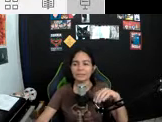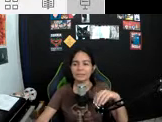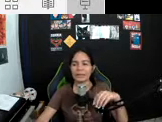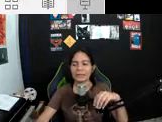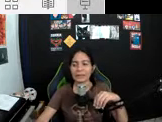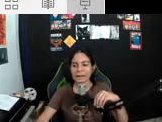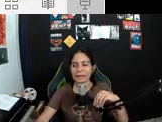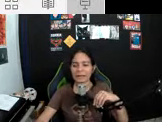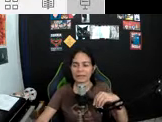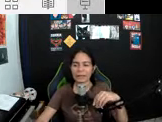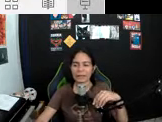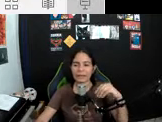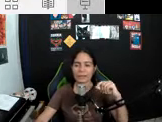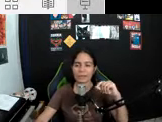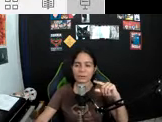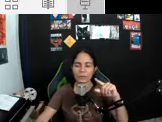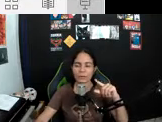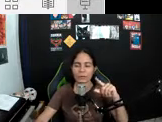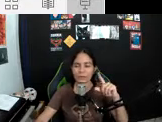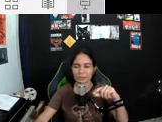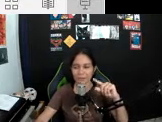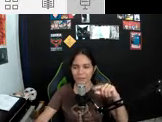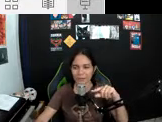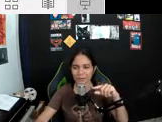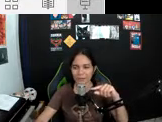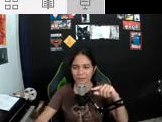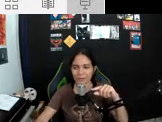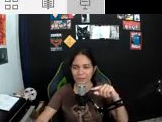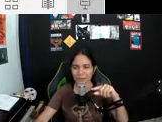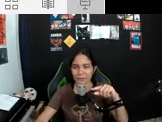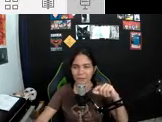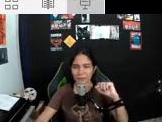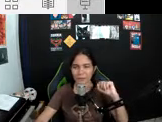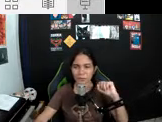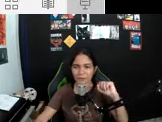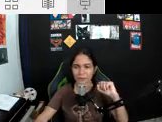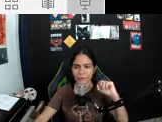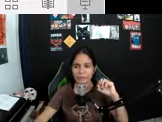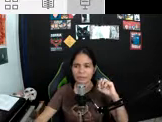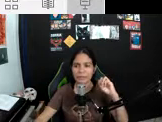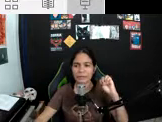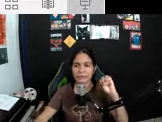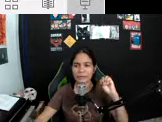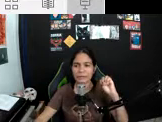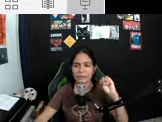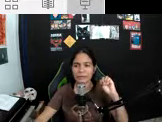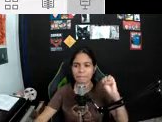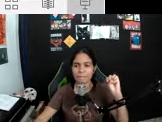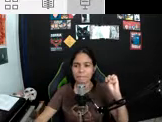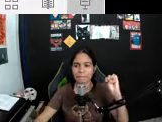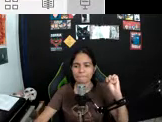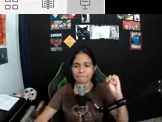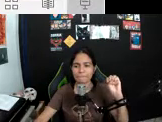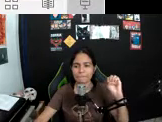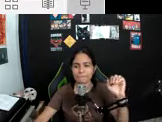Quem já trabalha na área, quem é técnico aqui, presente na aula agora, já tinha ouvido